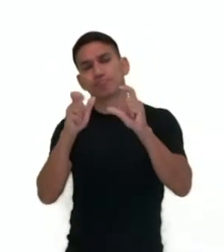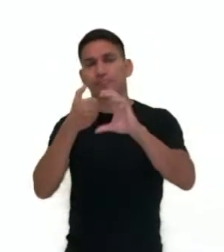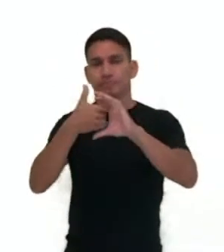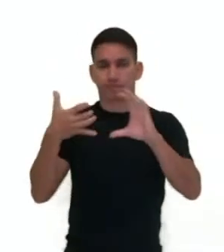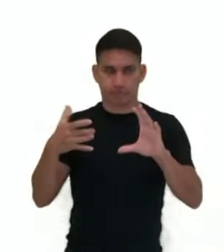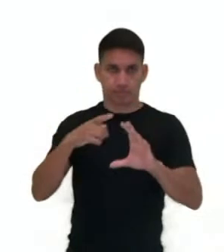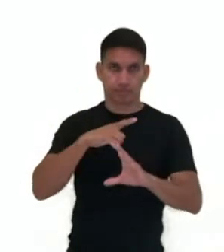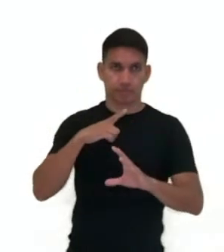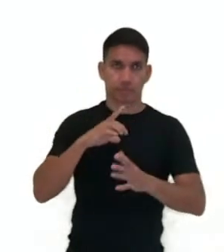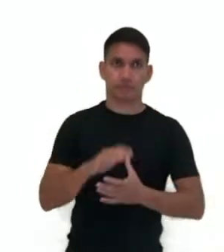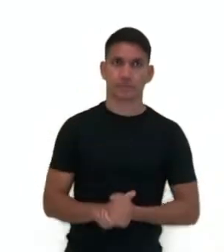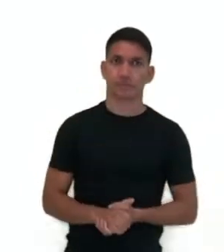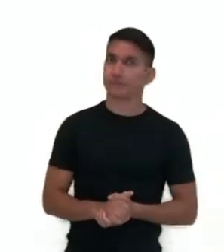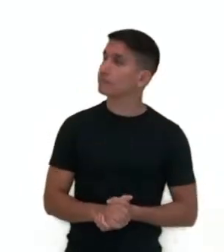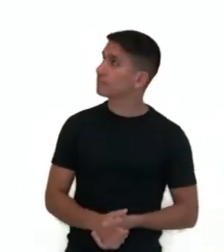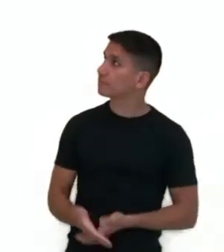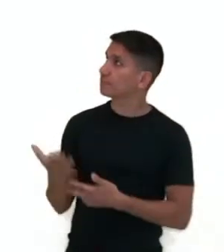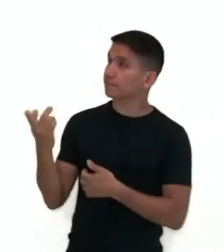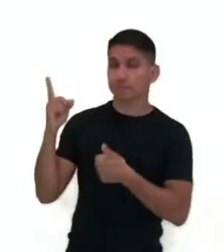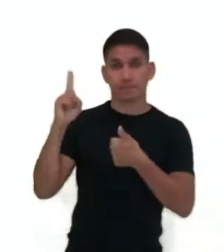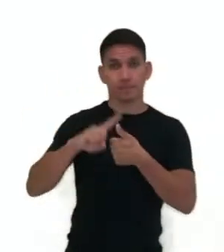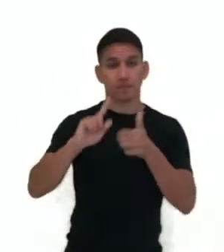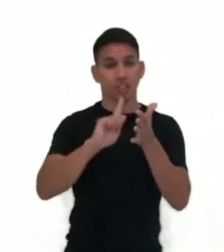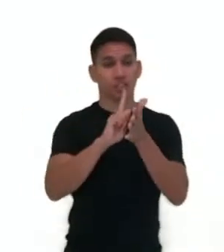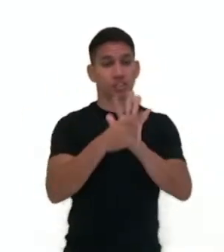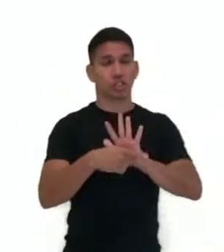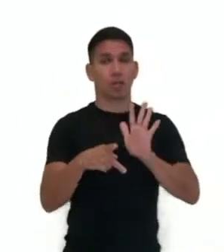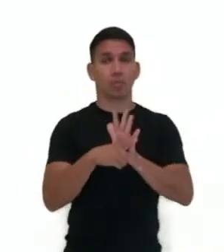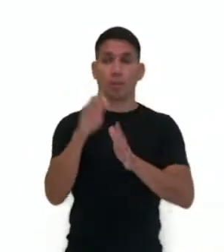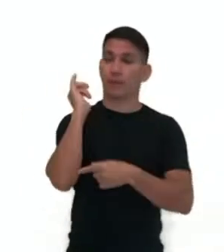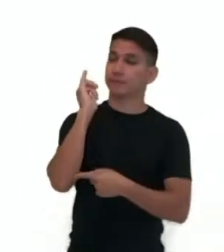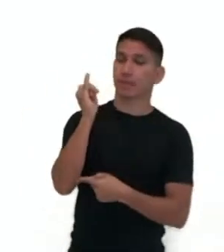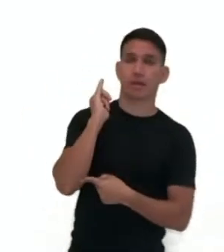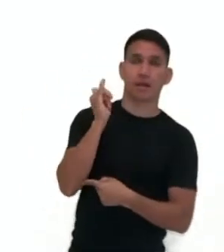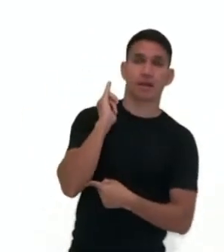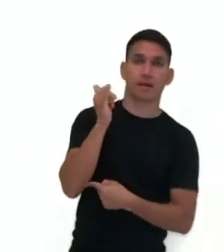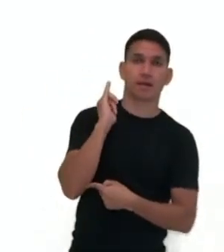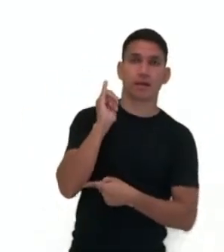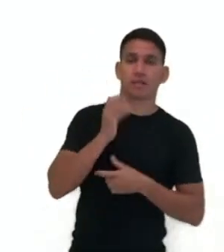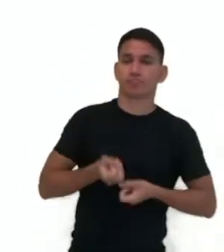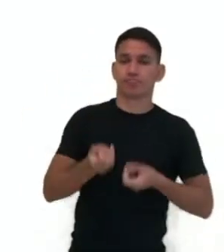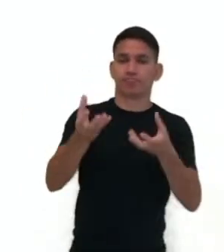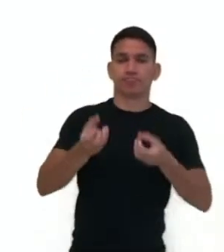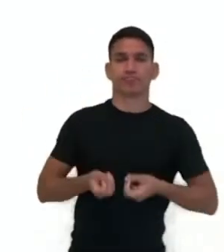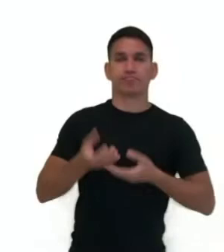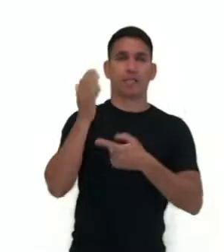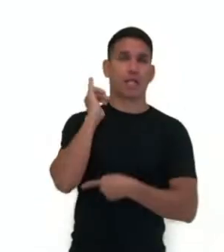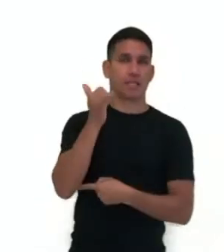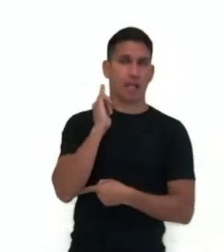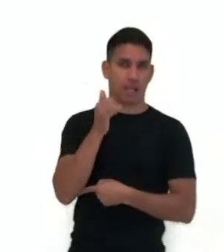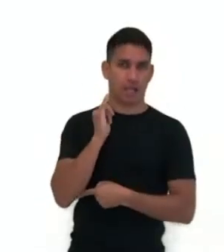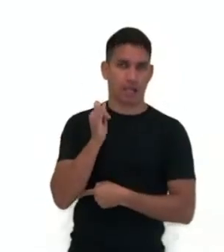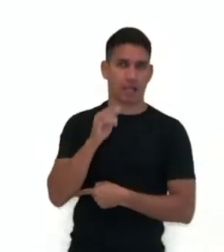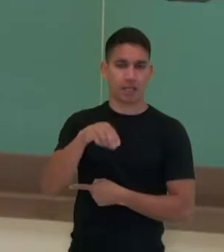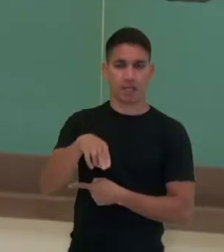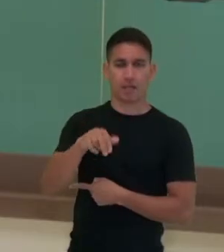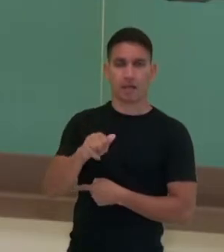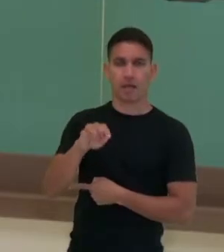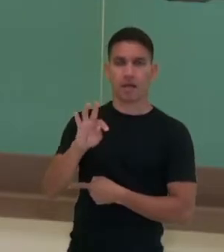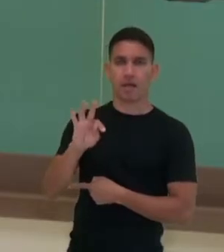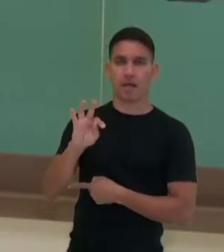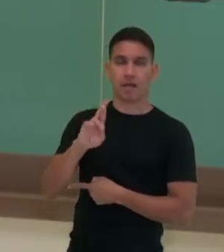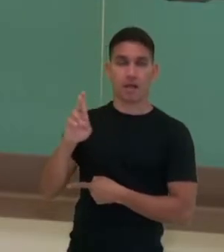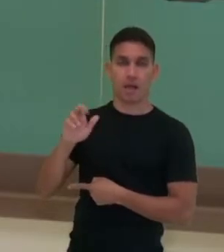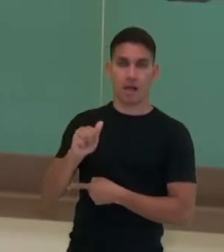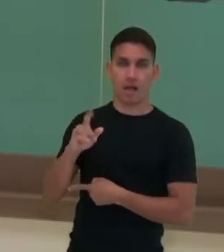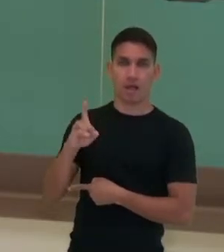característica, tá? Então, é um gênero da ordem do narrar, é um gênero narrativo. Então, tem um narrador,